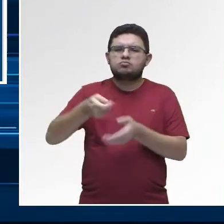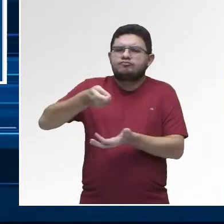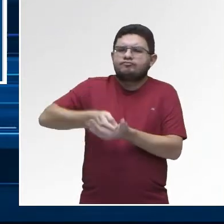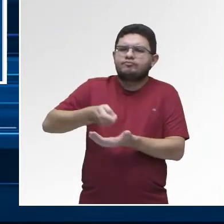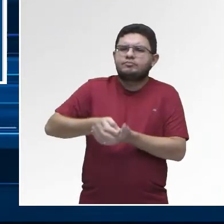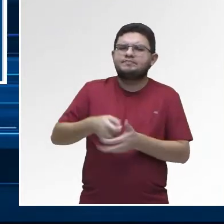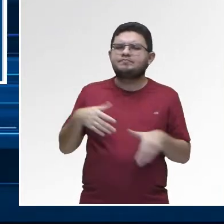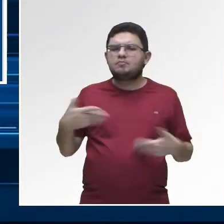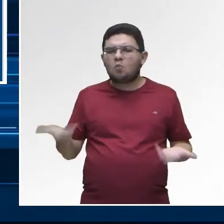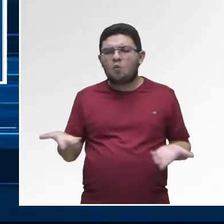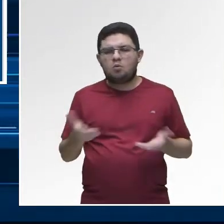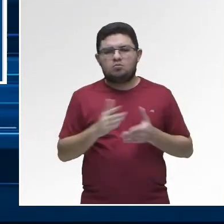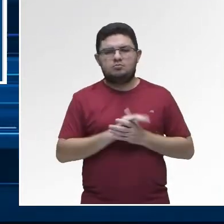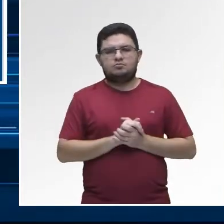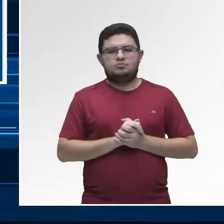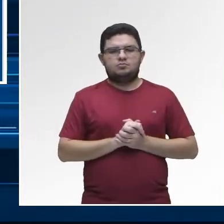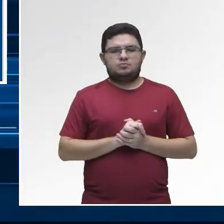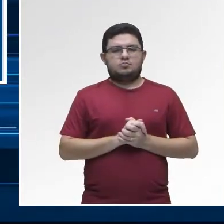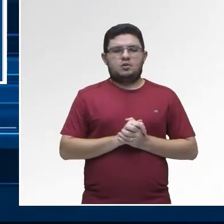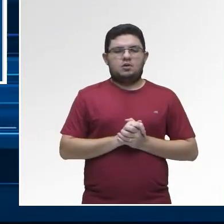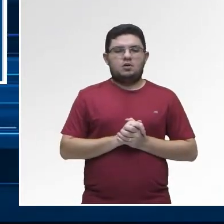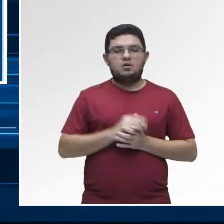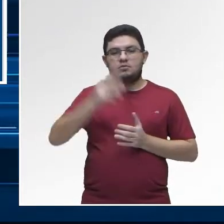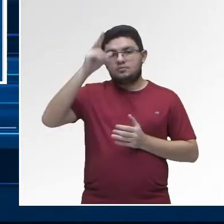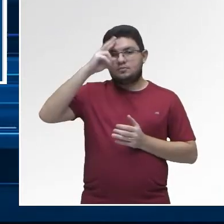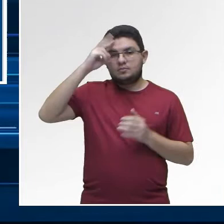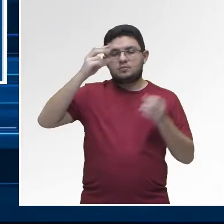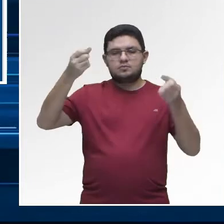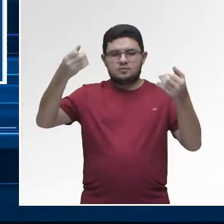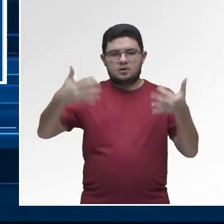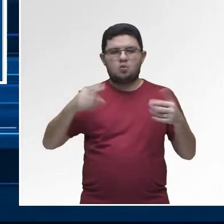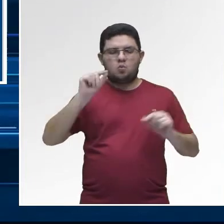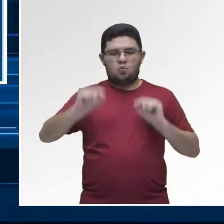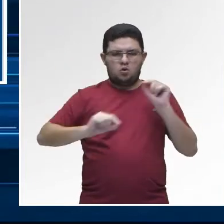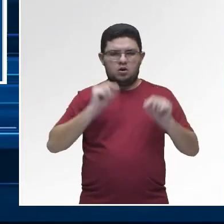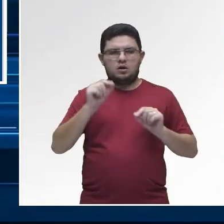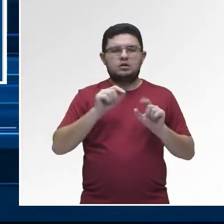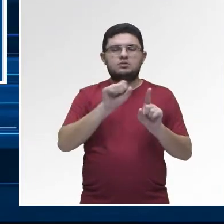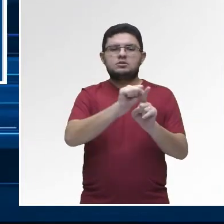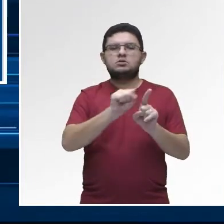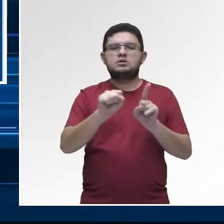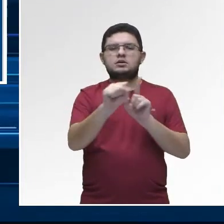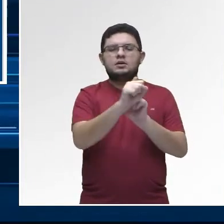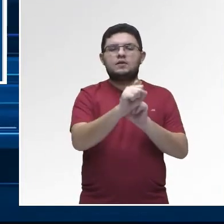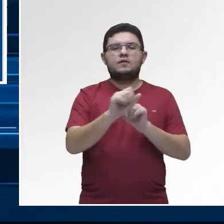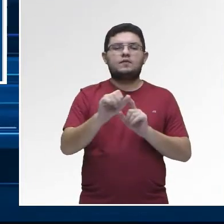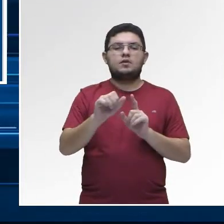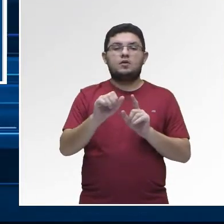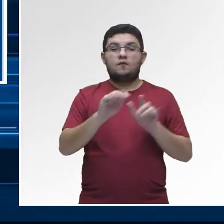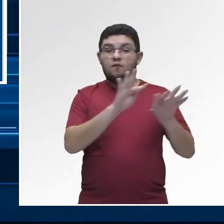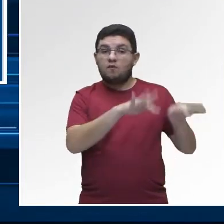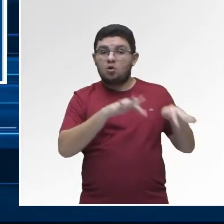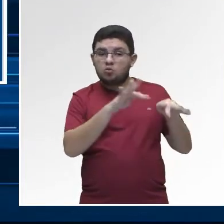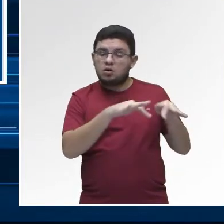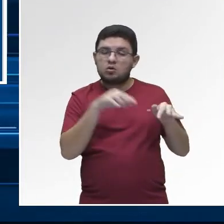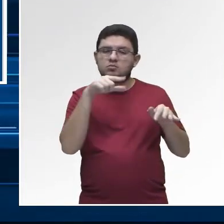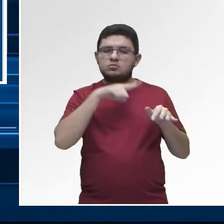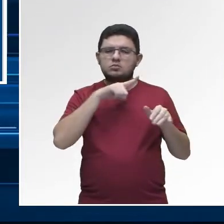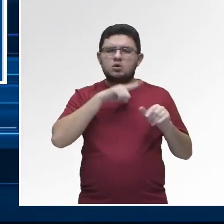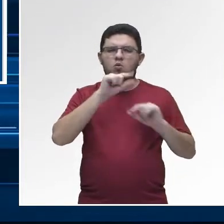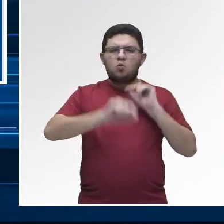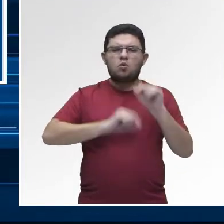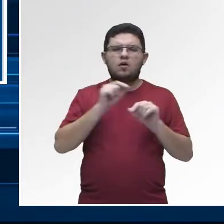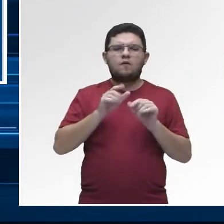Então veja, falamos que aí a sociedade feudal era uma sociedade que estava fundamentada na questão